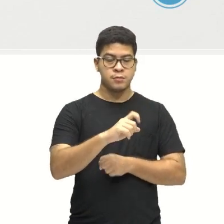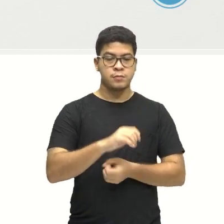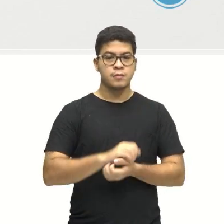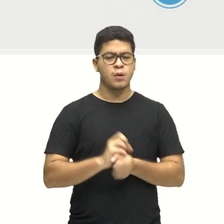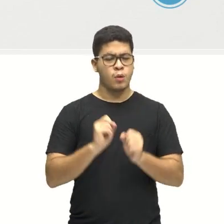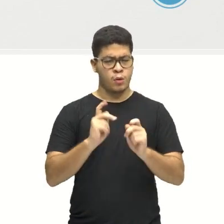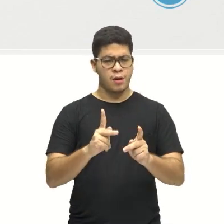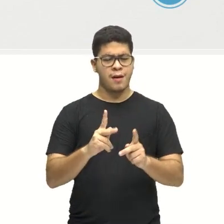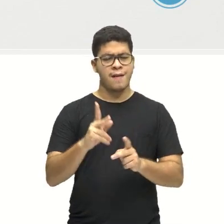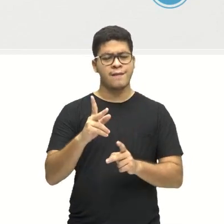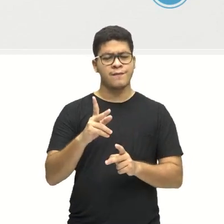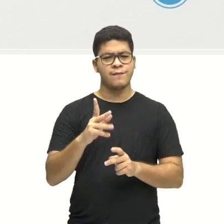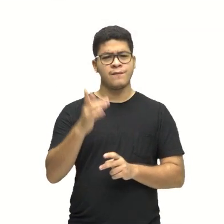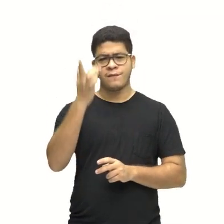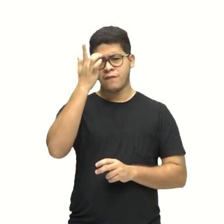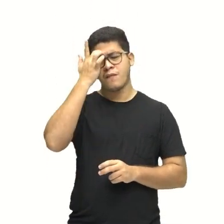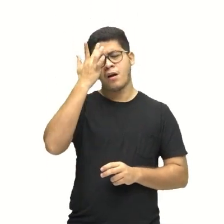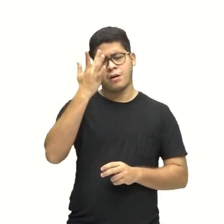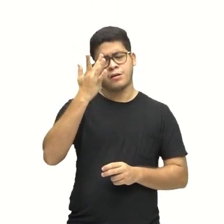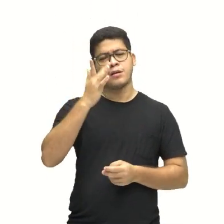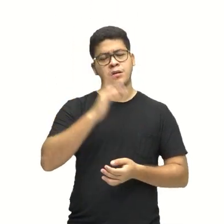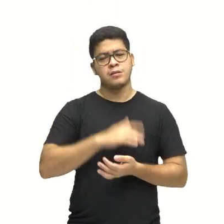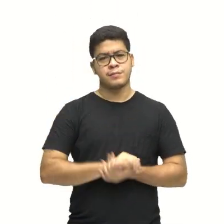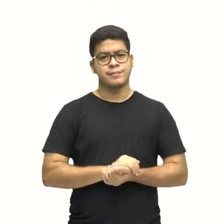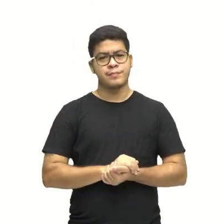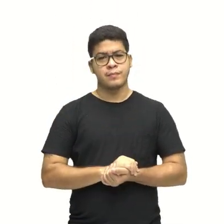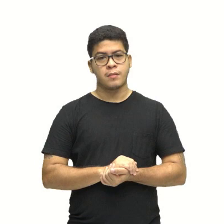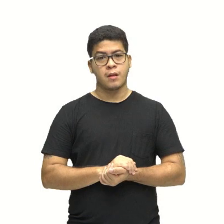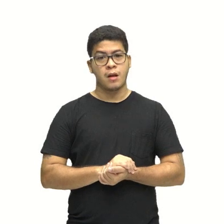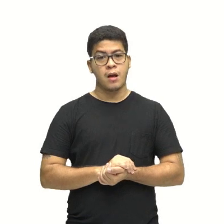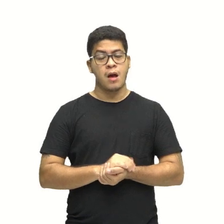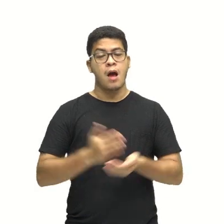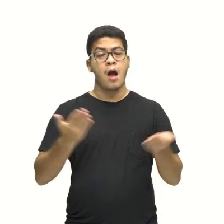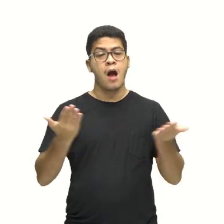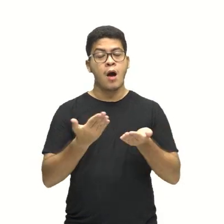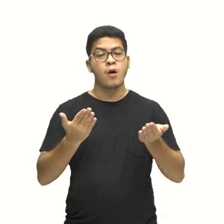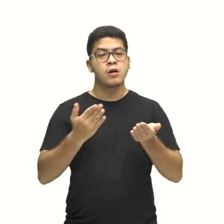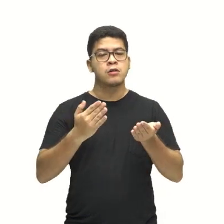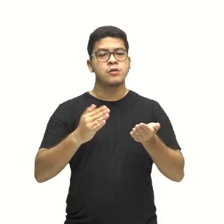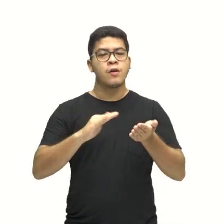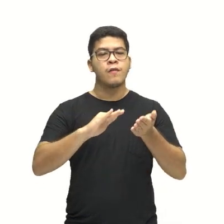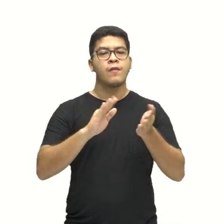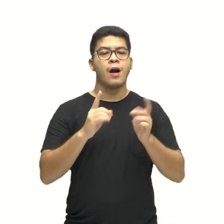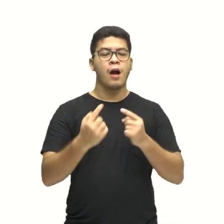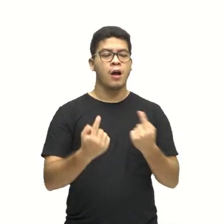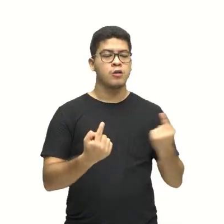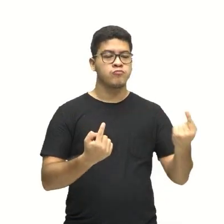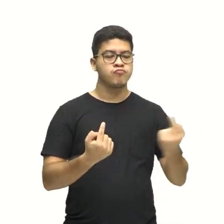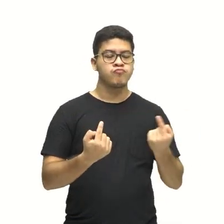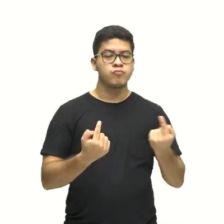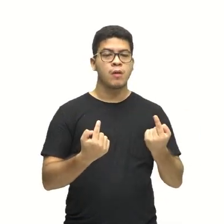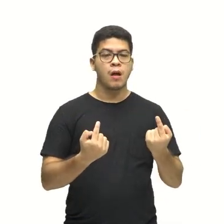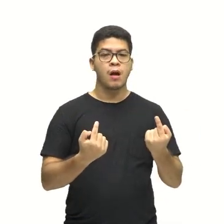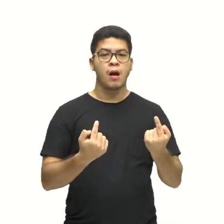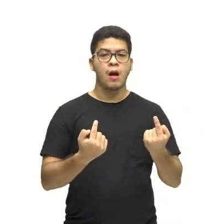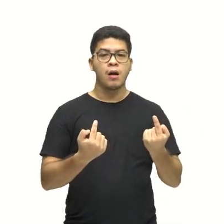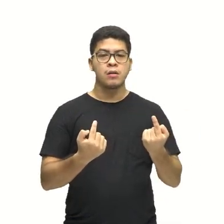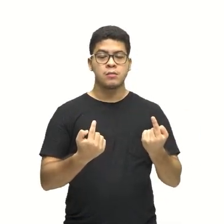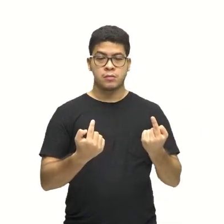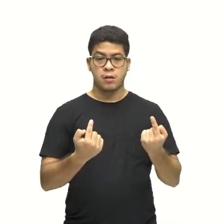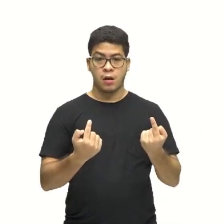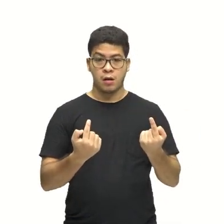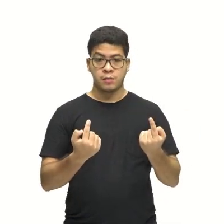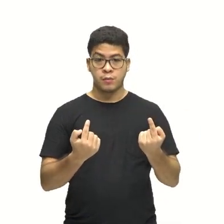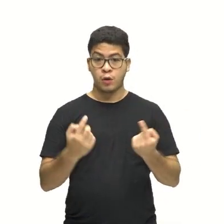Tranquilo demais, né, pessoal? Agora vamos isolar esse valor de x. Vamos deixar o x sozinho aqui, tá? Vou